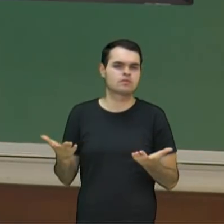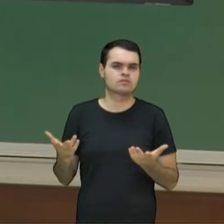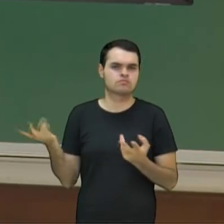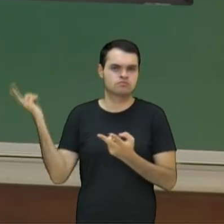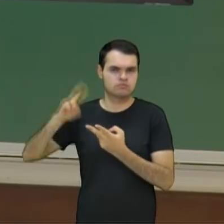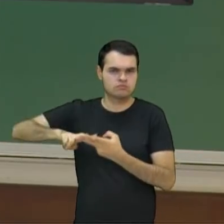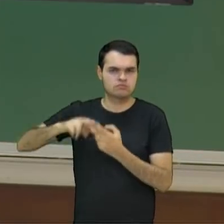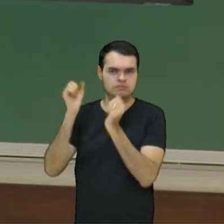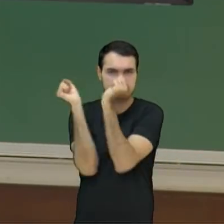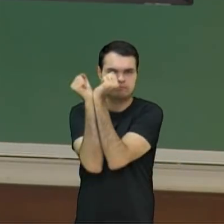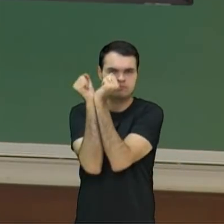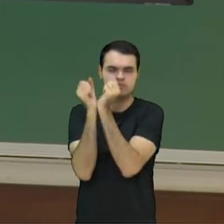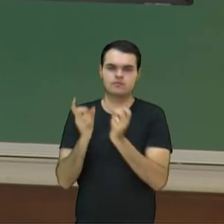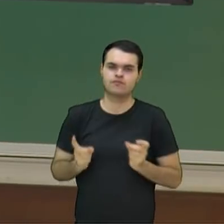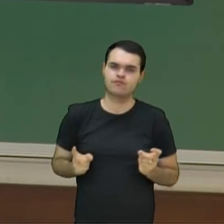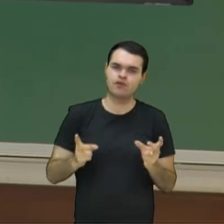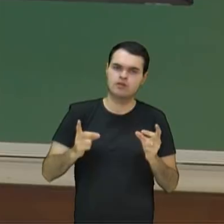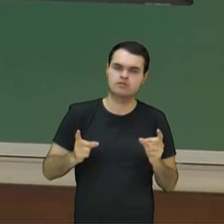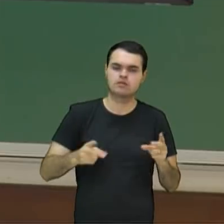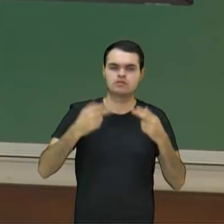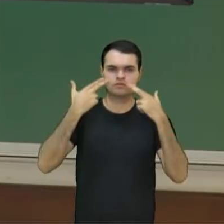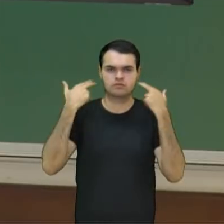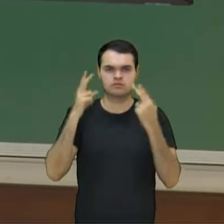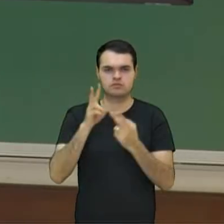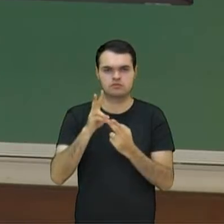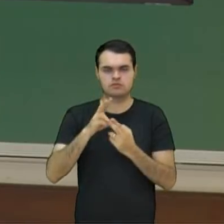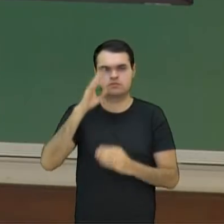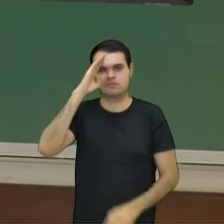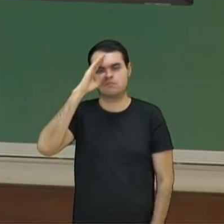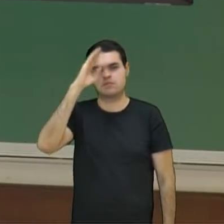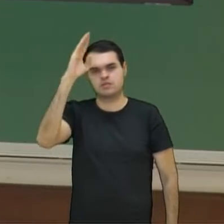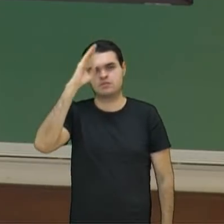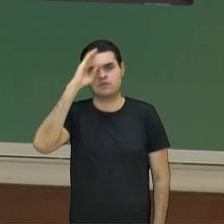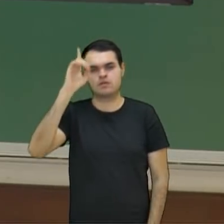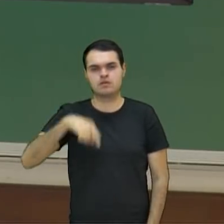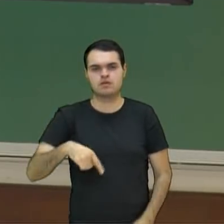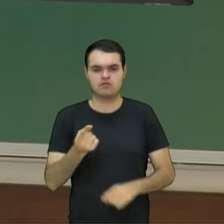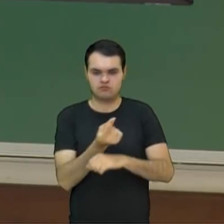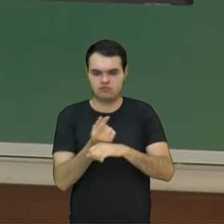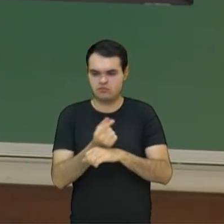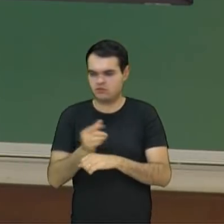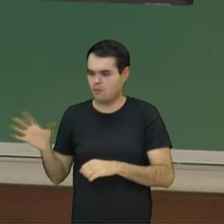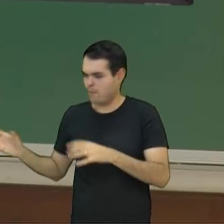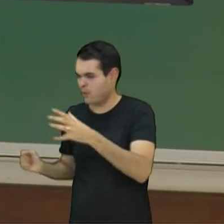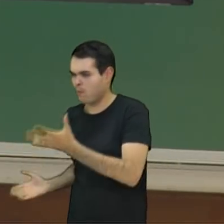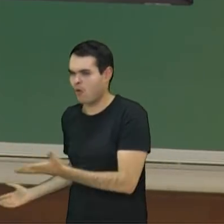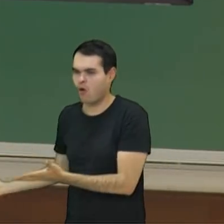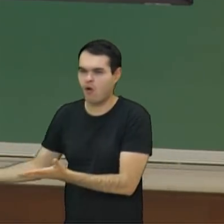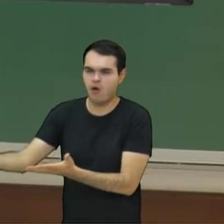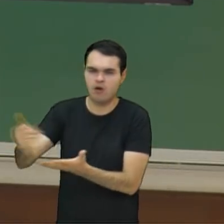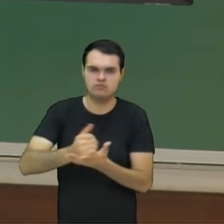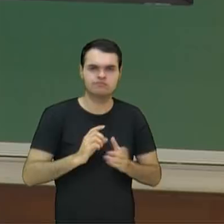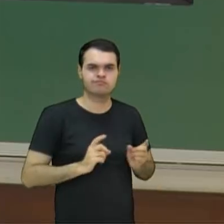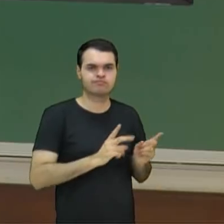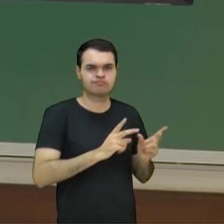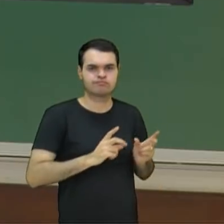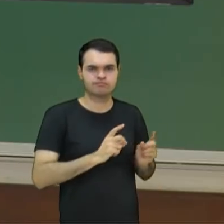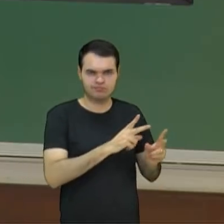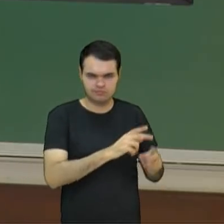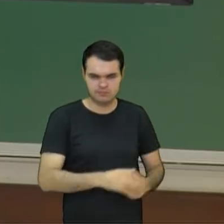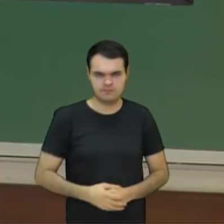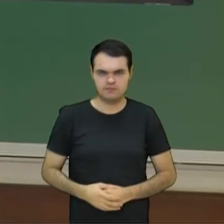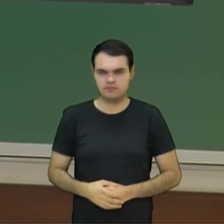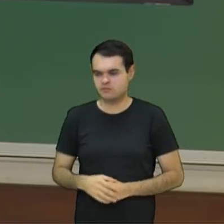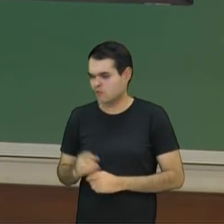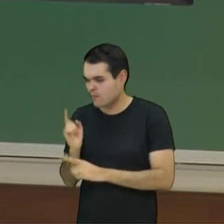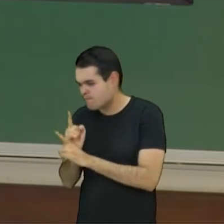Aprisionar indígenas e vendê-los como escravos, principalmente ali nas áreas onde a economia já era mais desenvolvida, cultivo da cana-de-açúcar. Descobrir